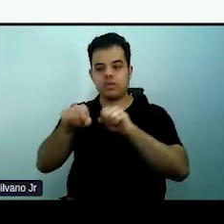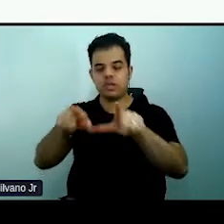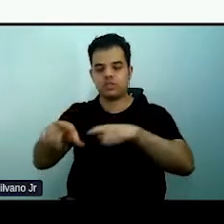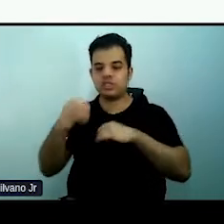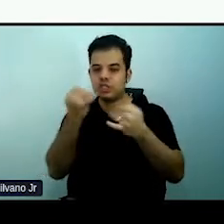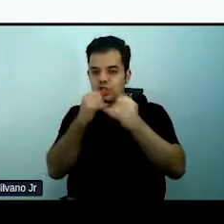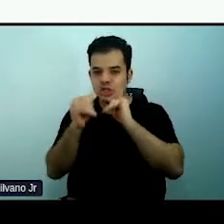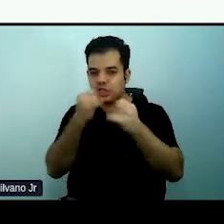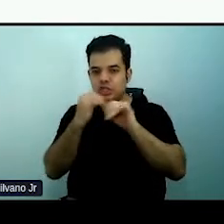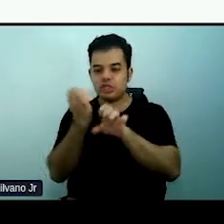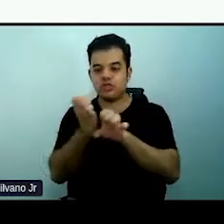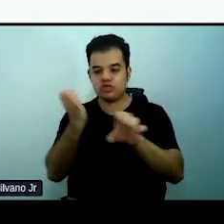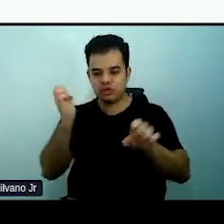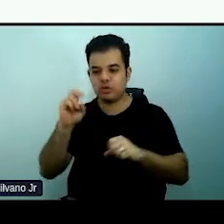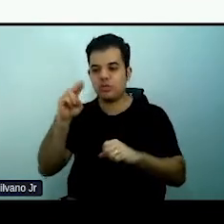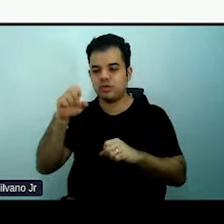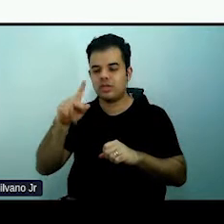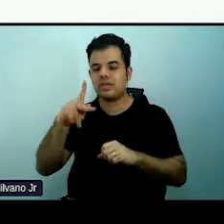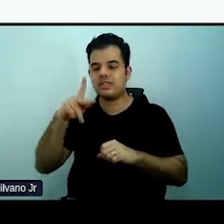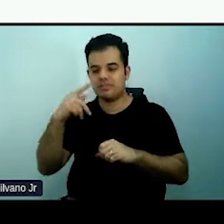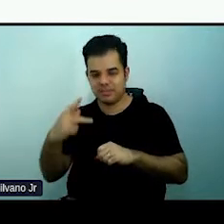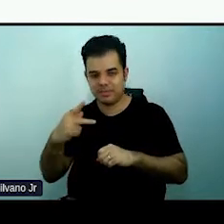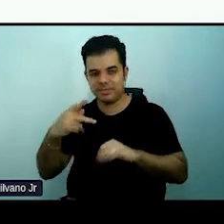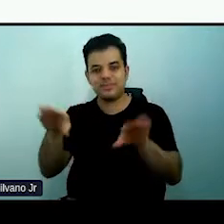pela Unesp, natural de Bauru.